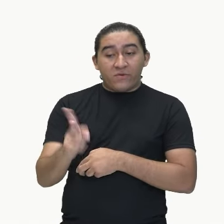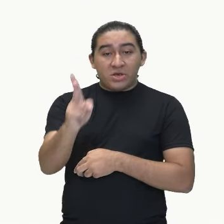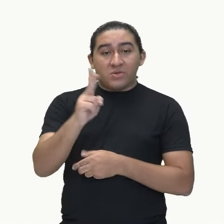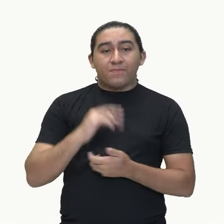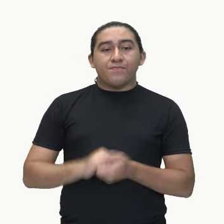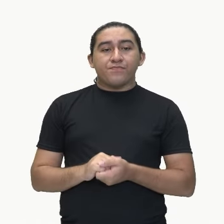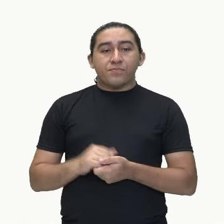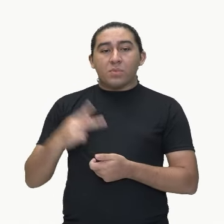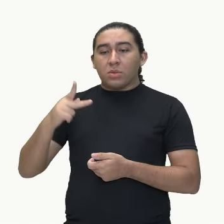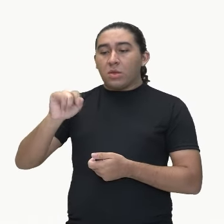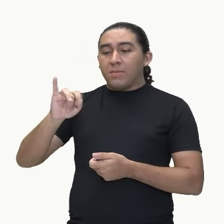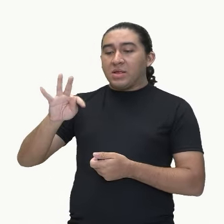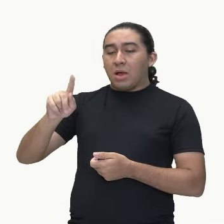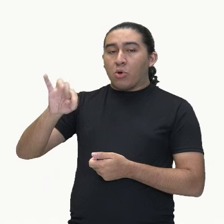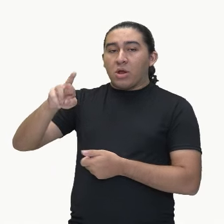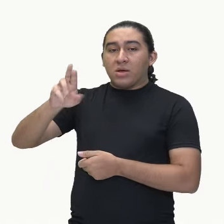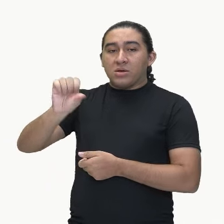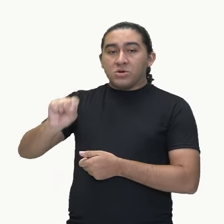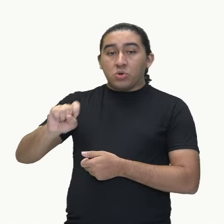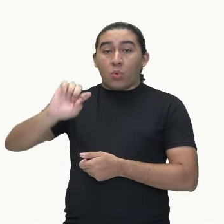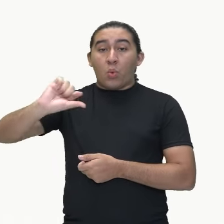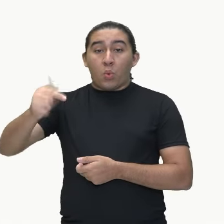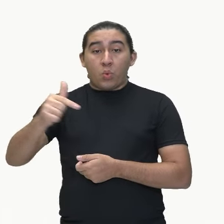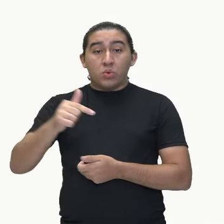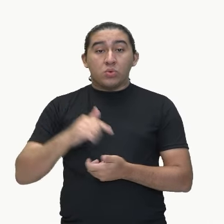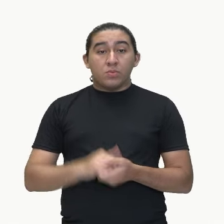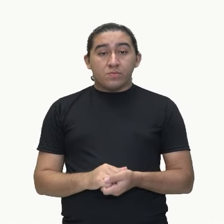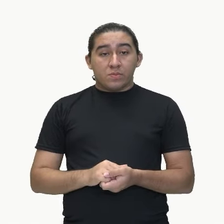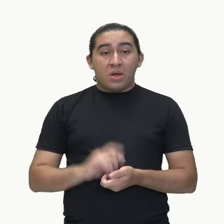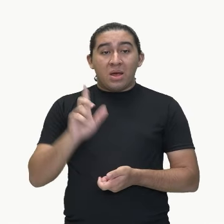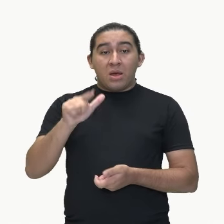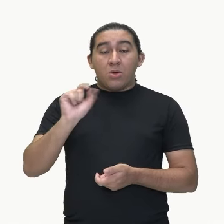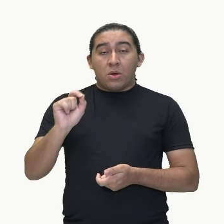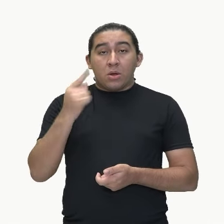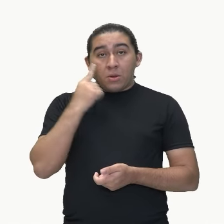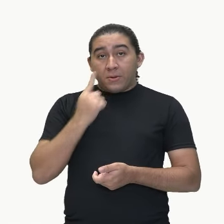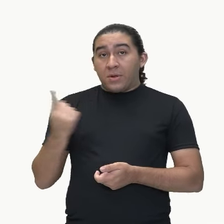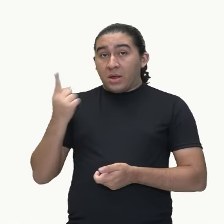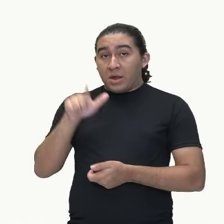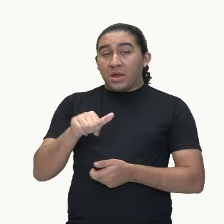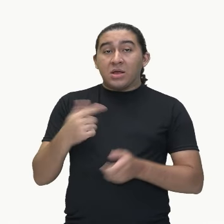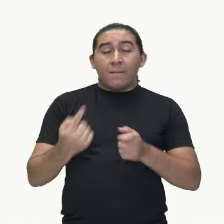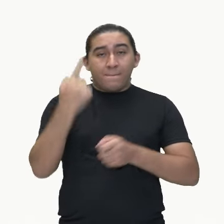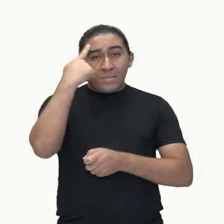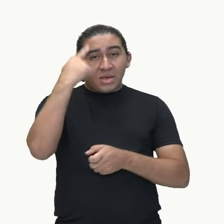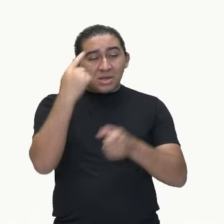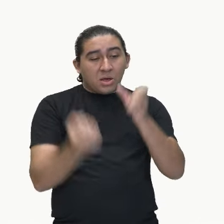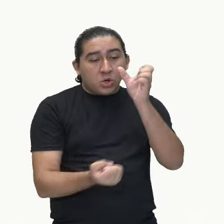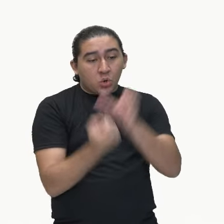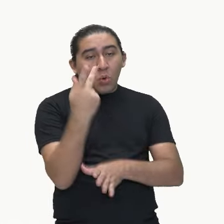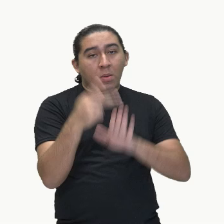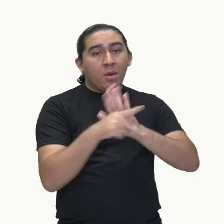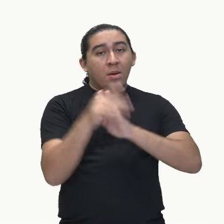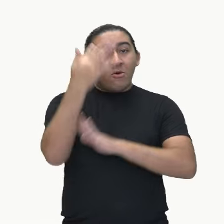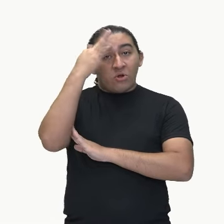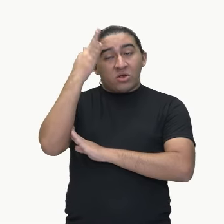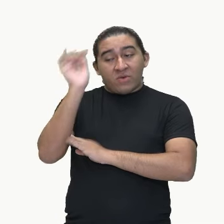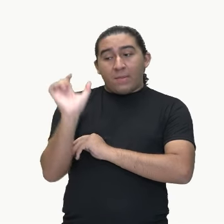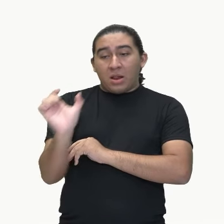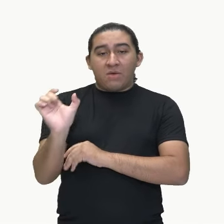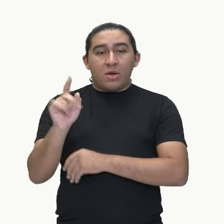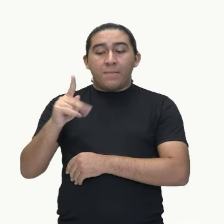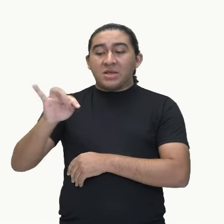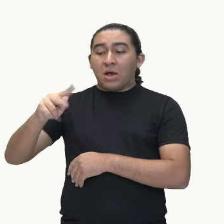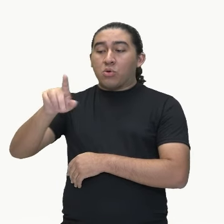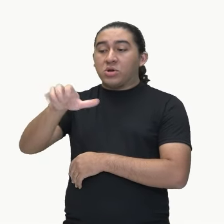de Samos, tá? Que é considerado aquele que criou o termo filosofia, Pitágoras,